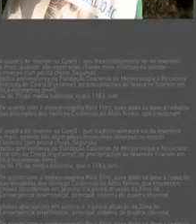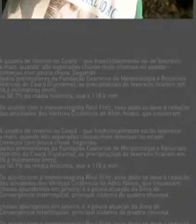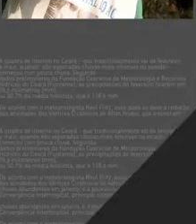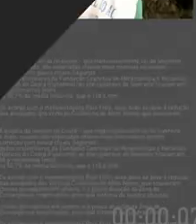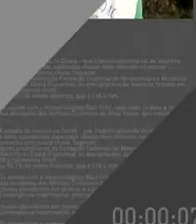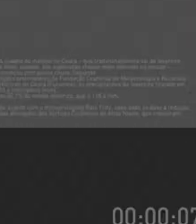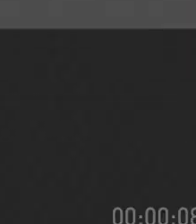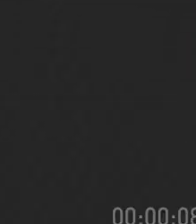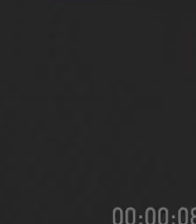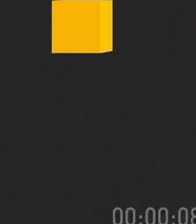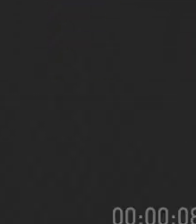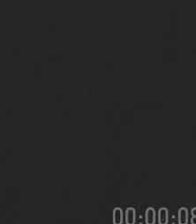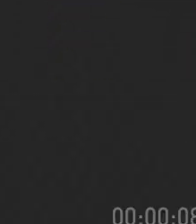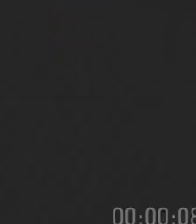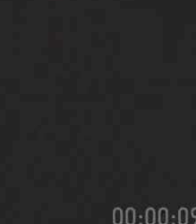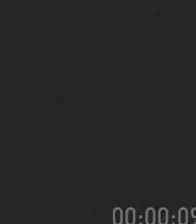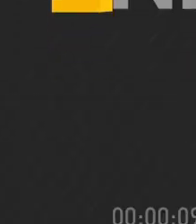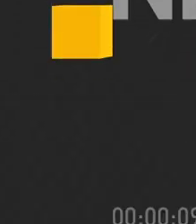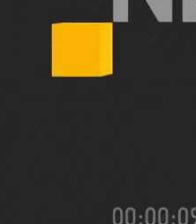ae